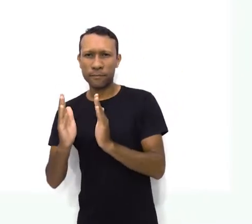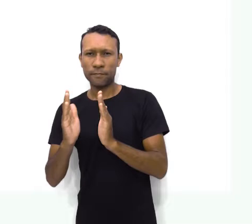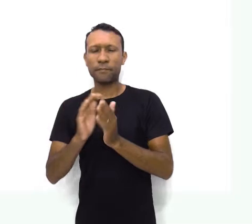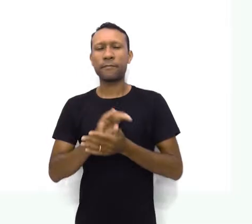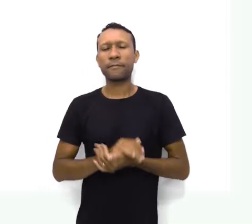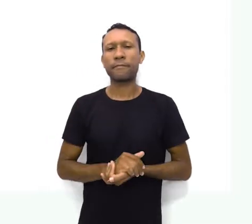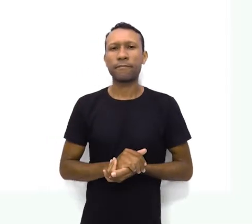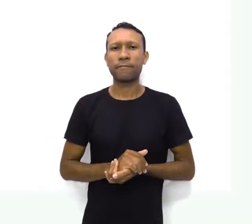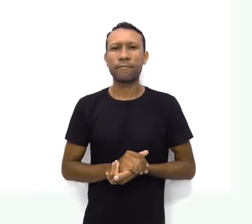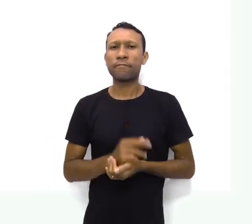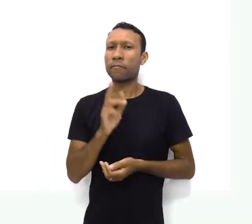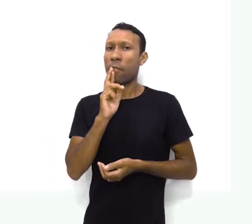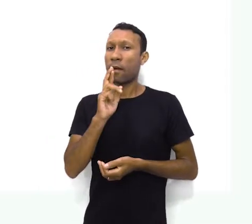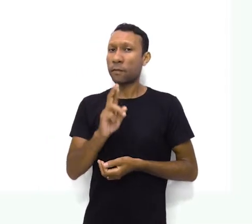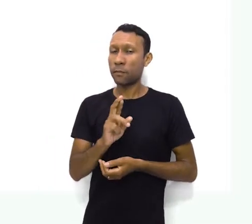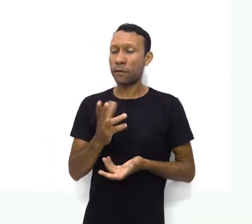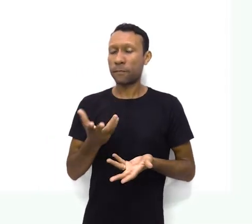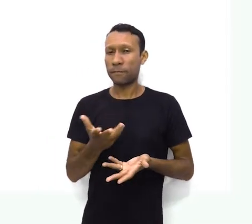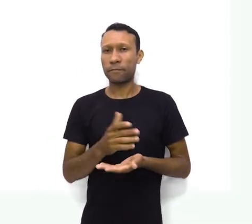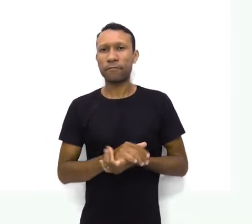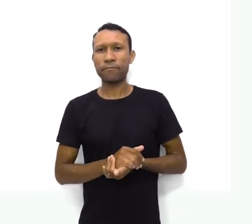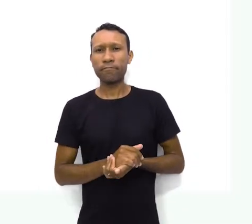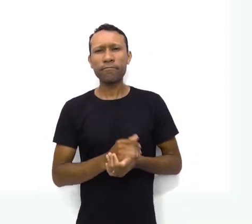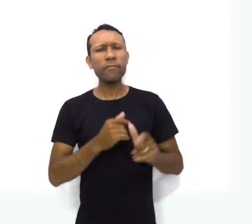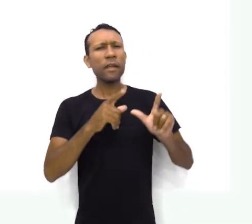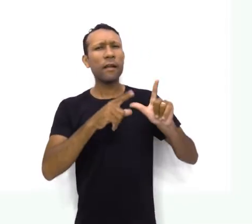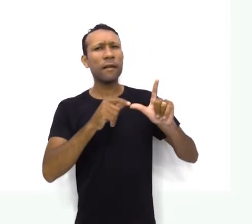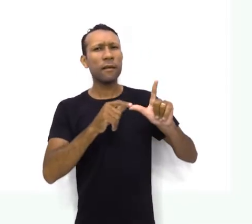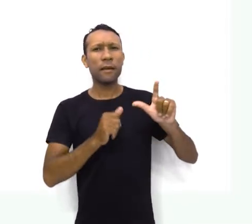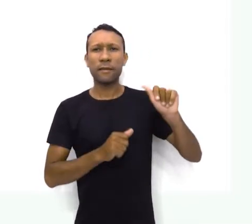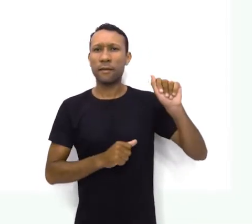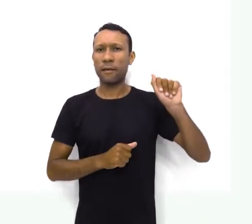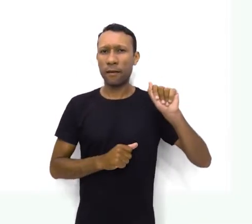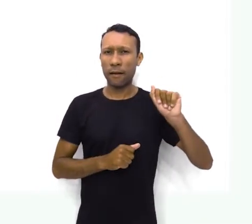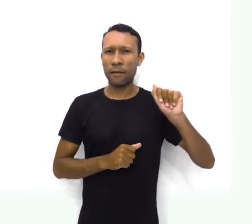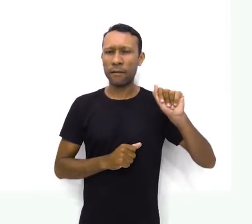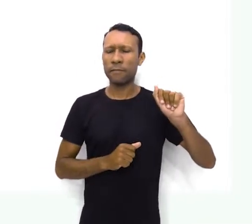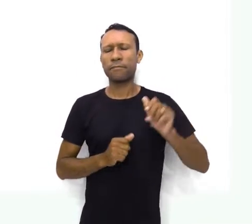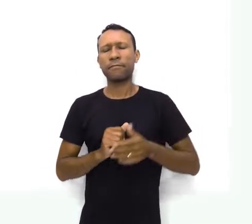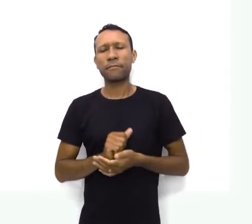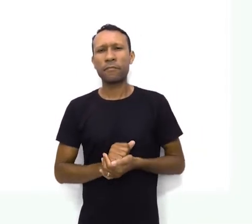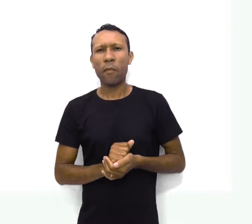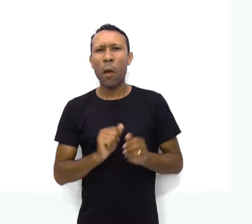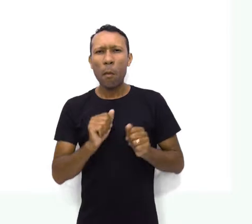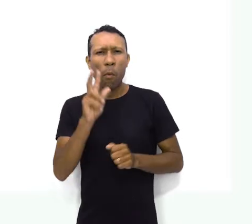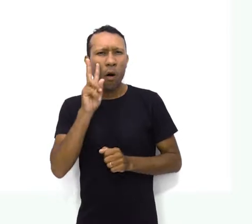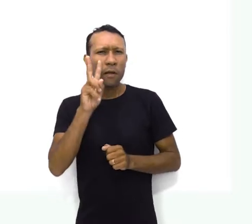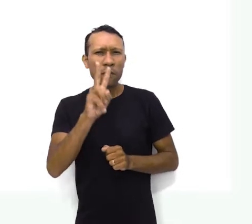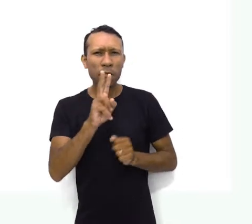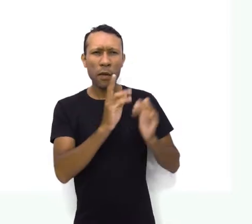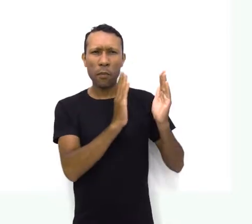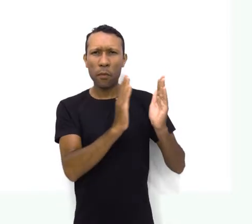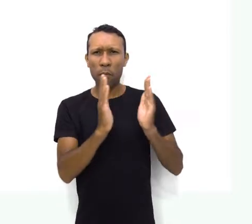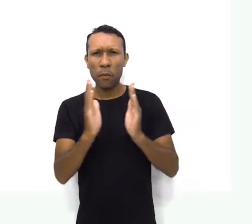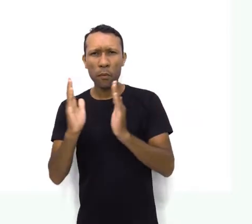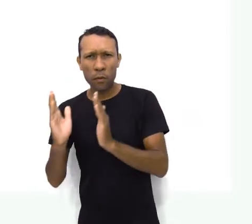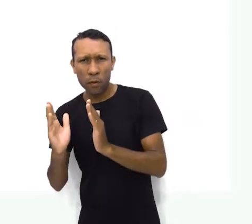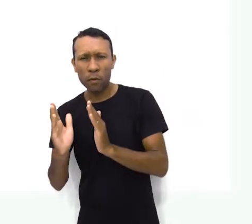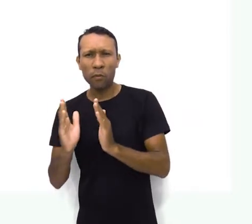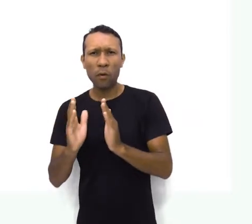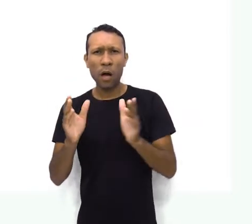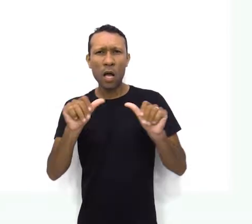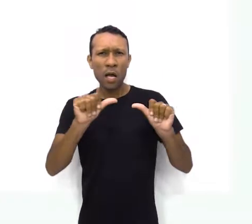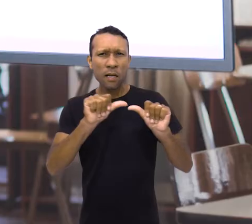figuras construídas, responda. Letra A. Podemos considerar que todos os painéis estão representados por figuras simétricas